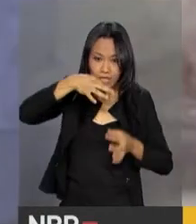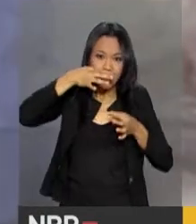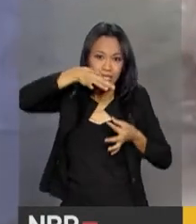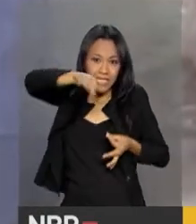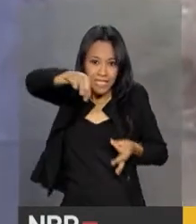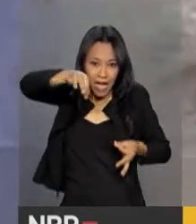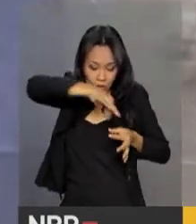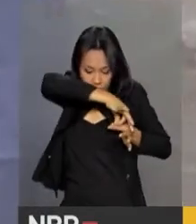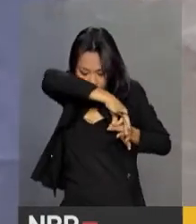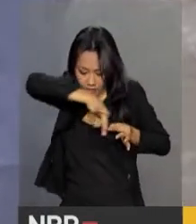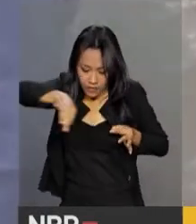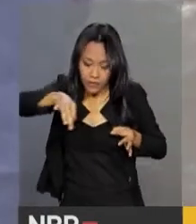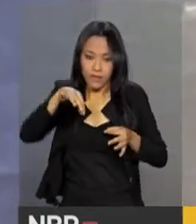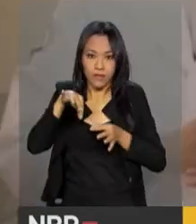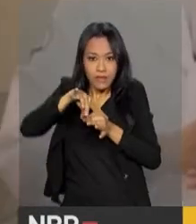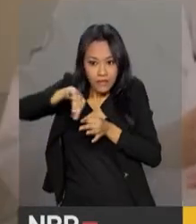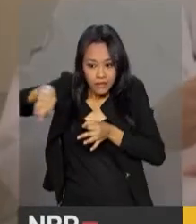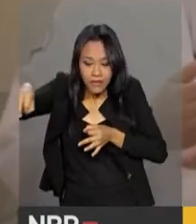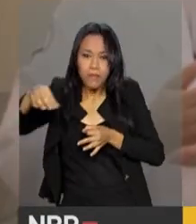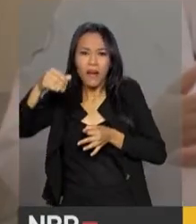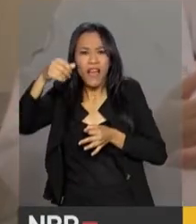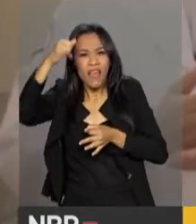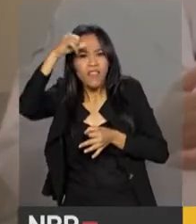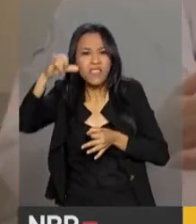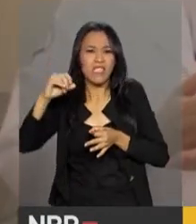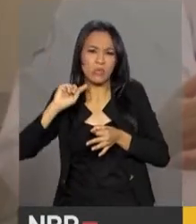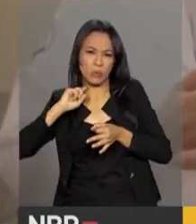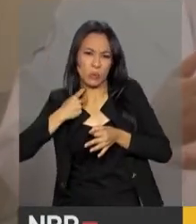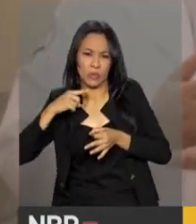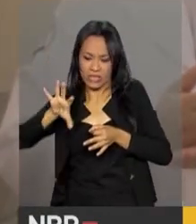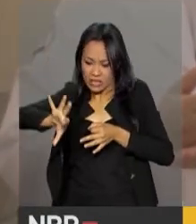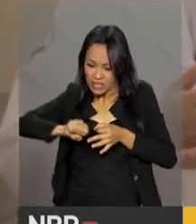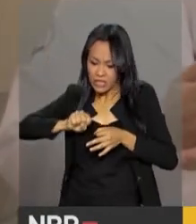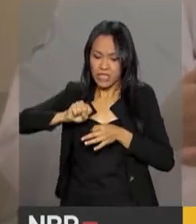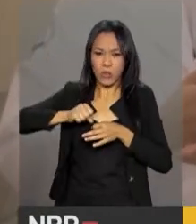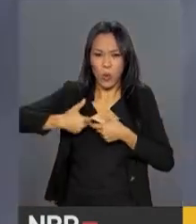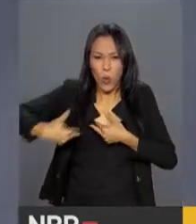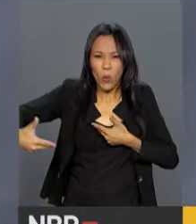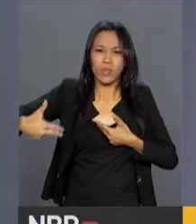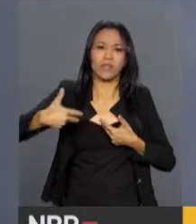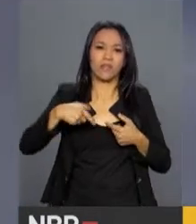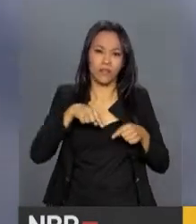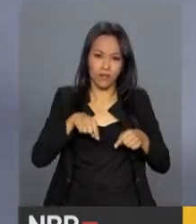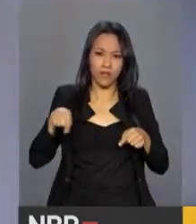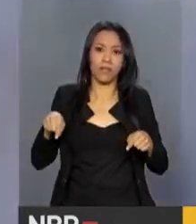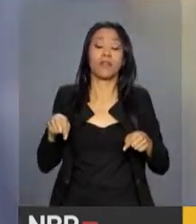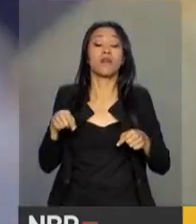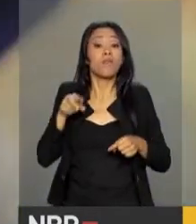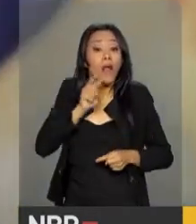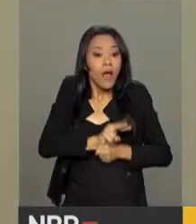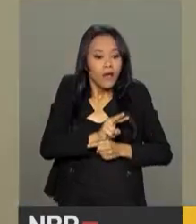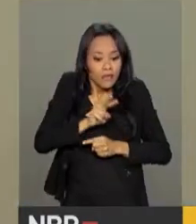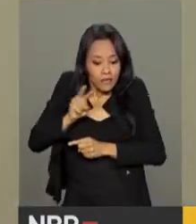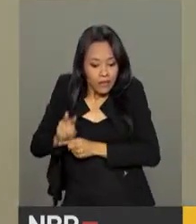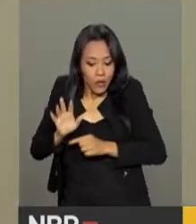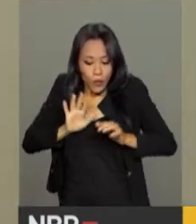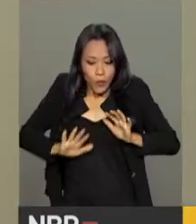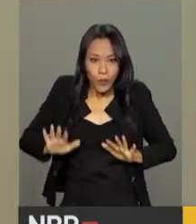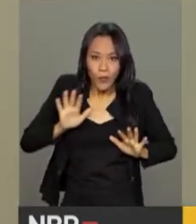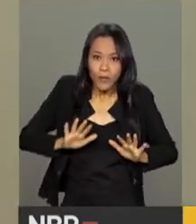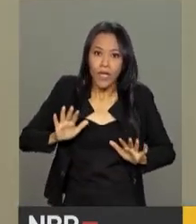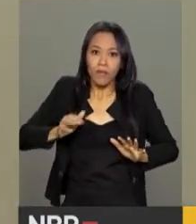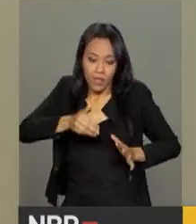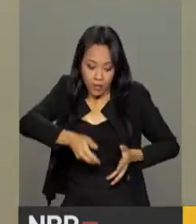fechados para evitar a contaminação e também um fato essencial a apresentação do órgão faz ser